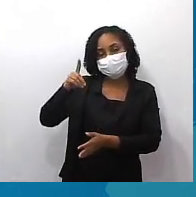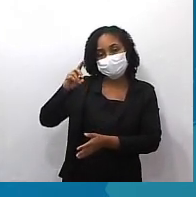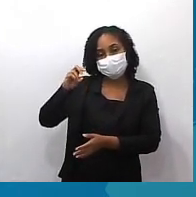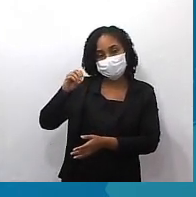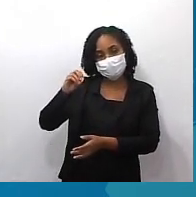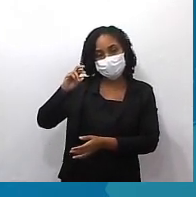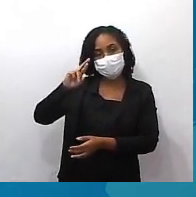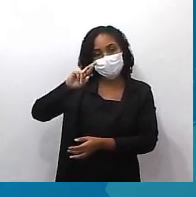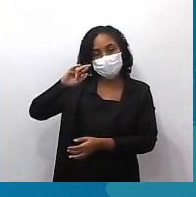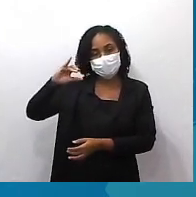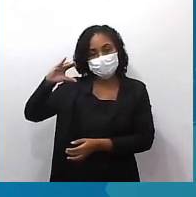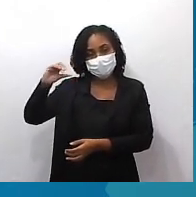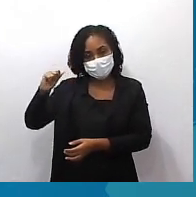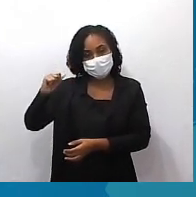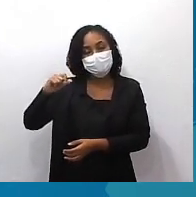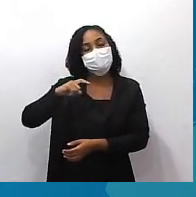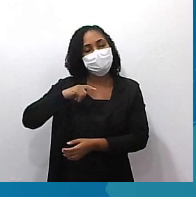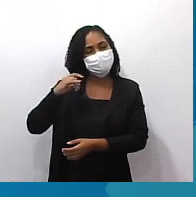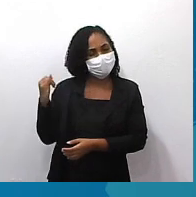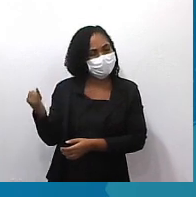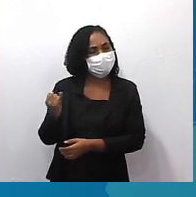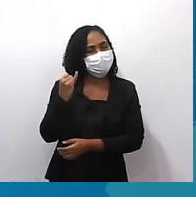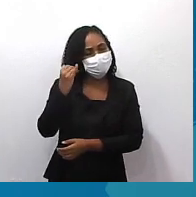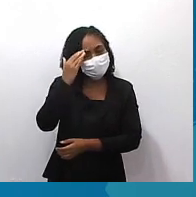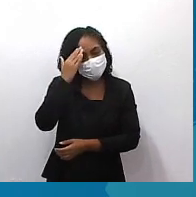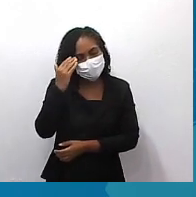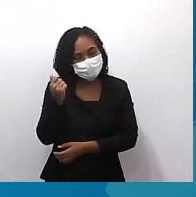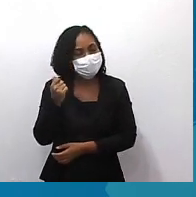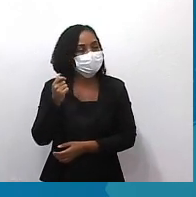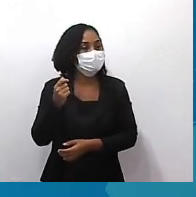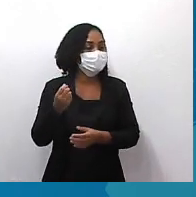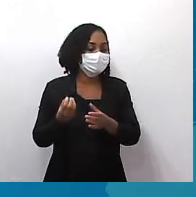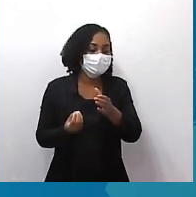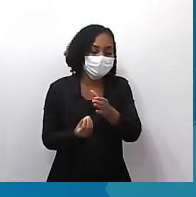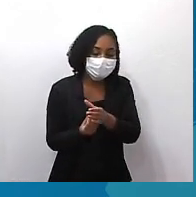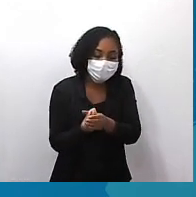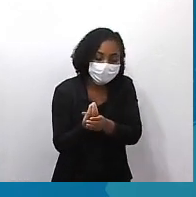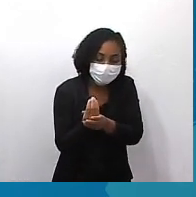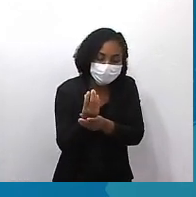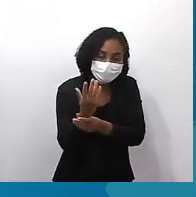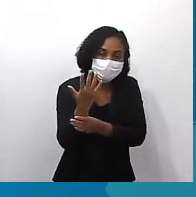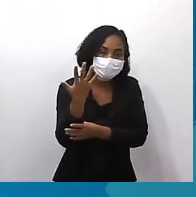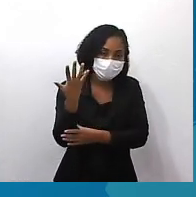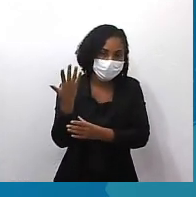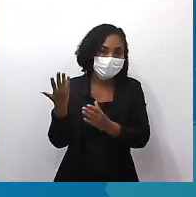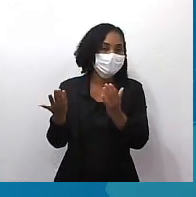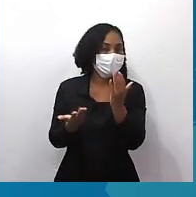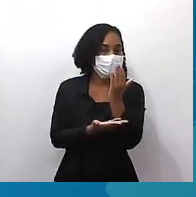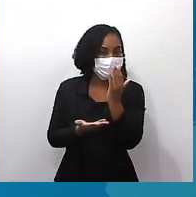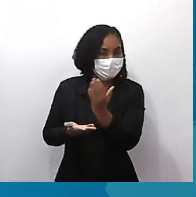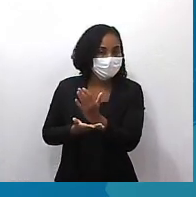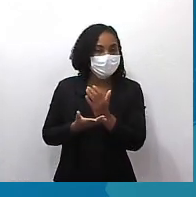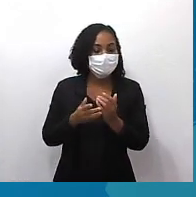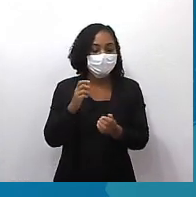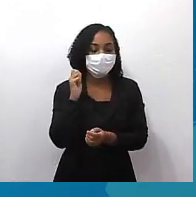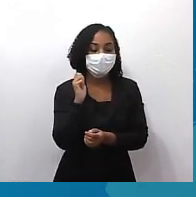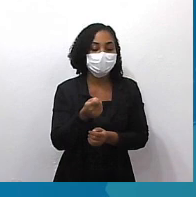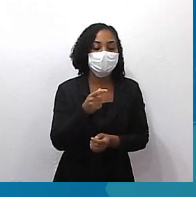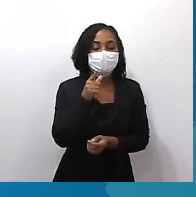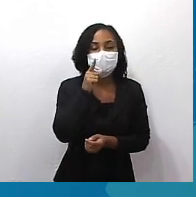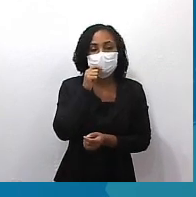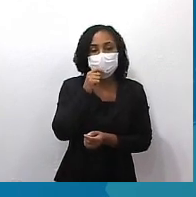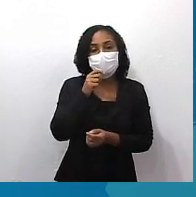rios e toda a sua rede é importante, seja lá para a agricultura, para o consumo direto da água, para a pesca ou